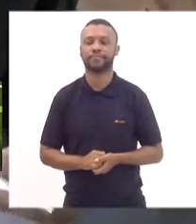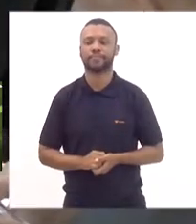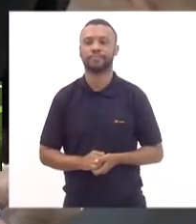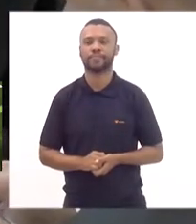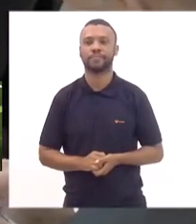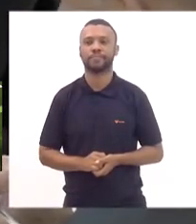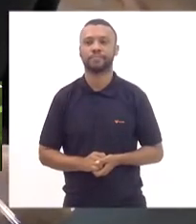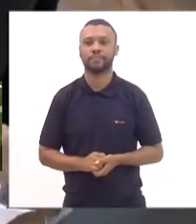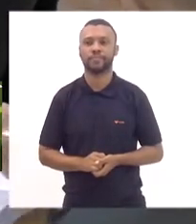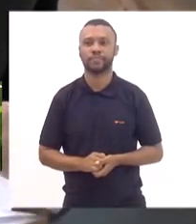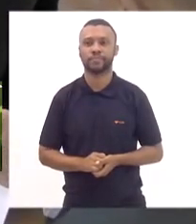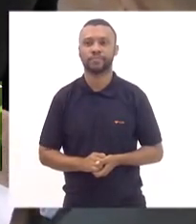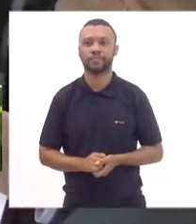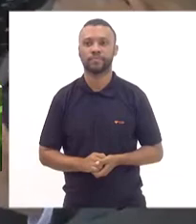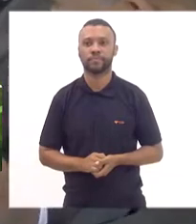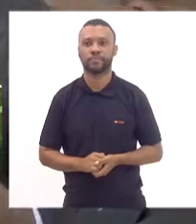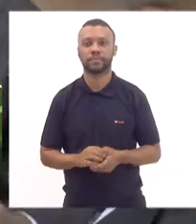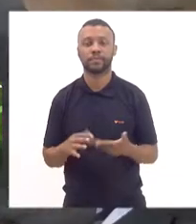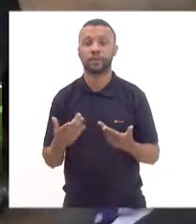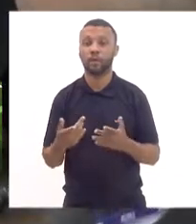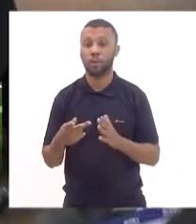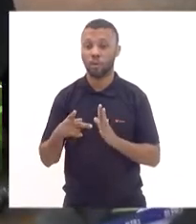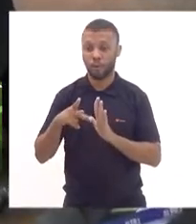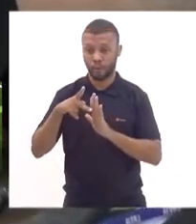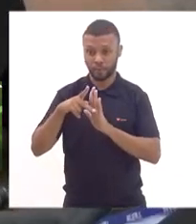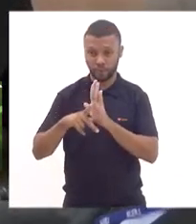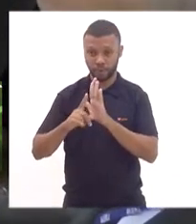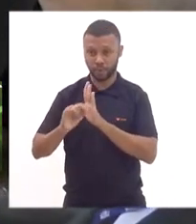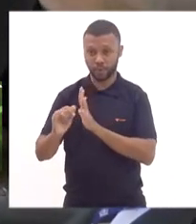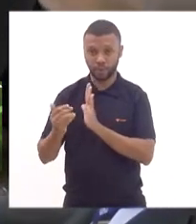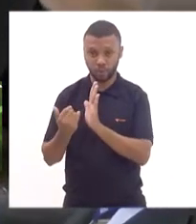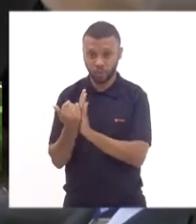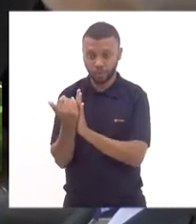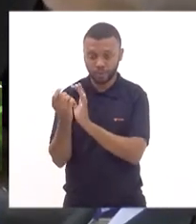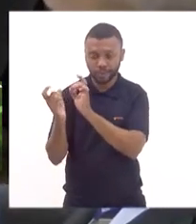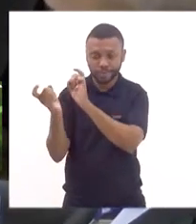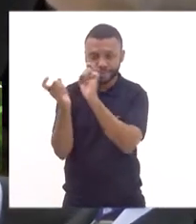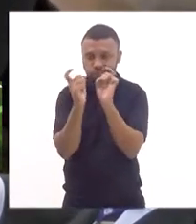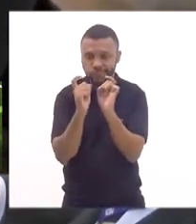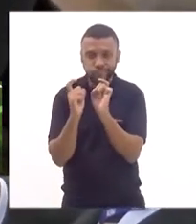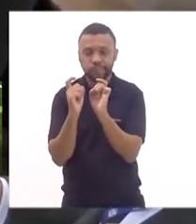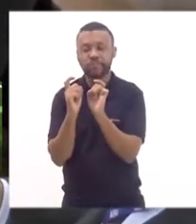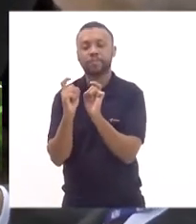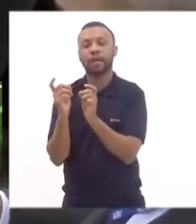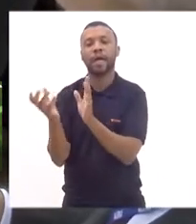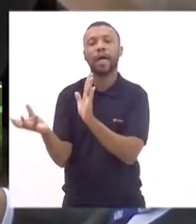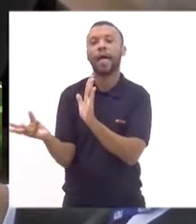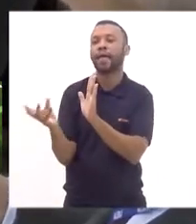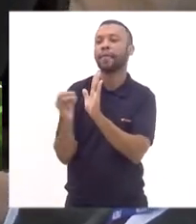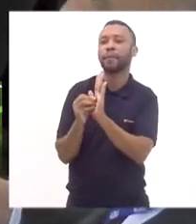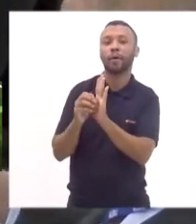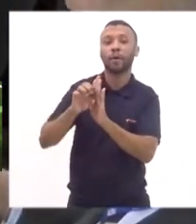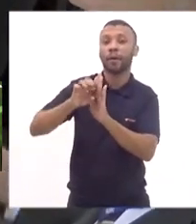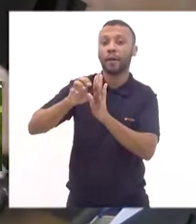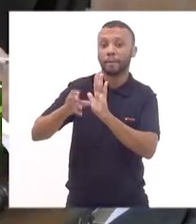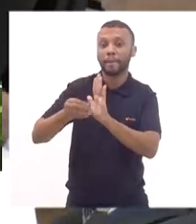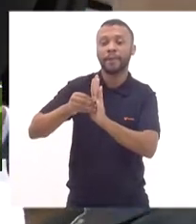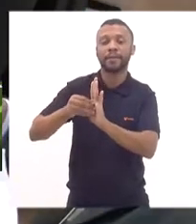O projeto, quando foi à pauta, recebeu 6